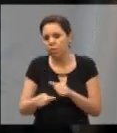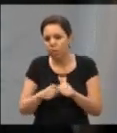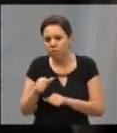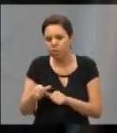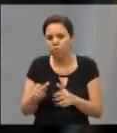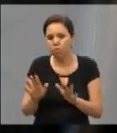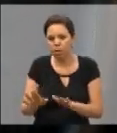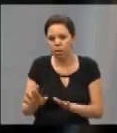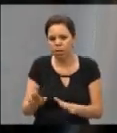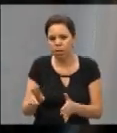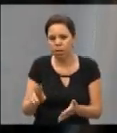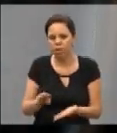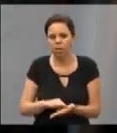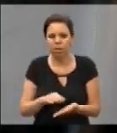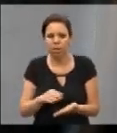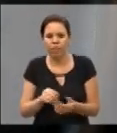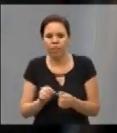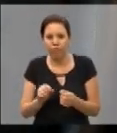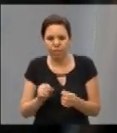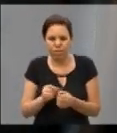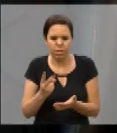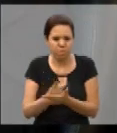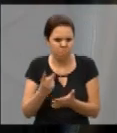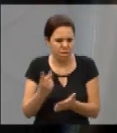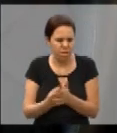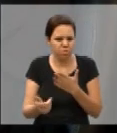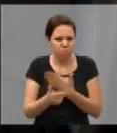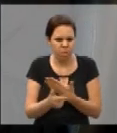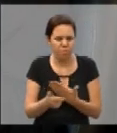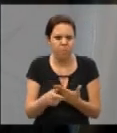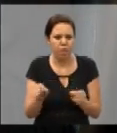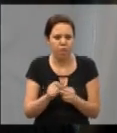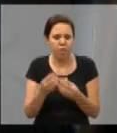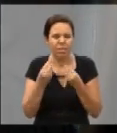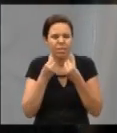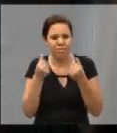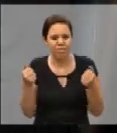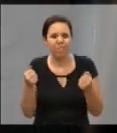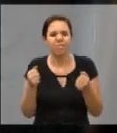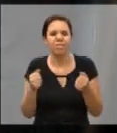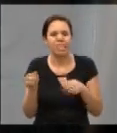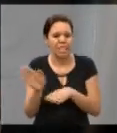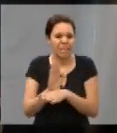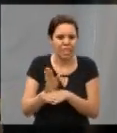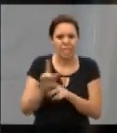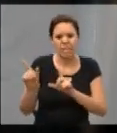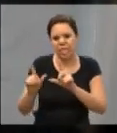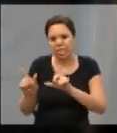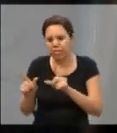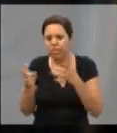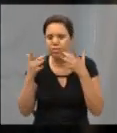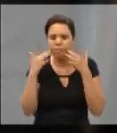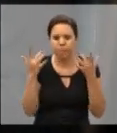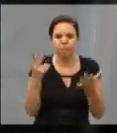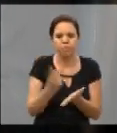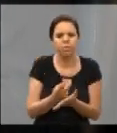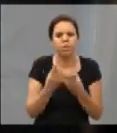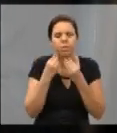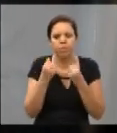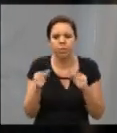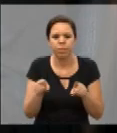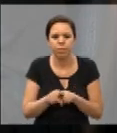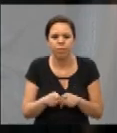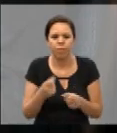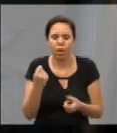isso é raro, mas que têm a mesma qualidade de cinema, TV e teatro. E